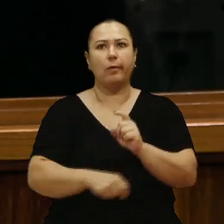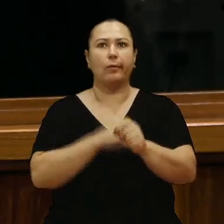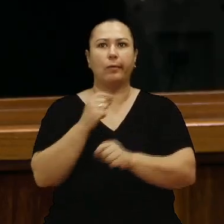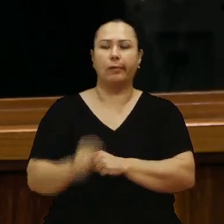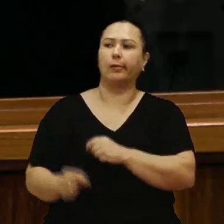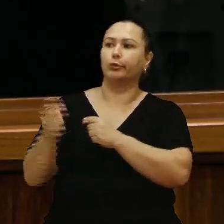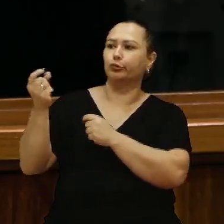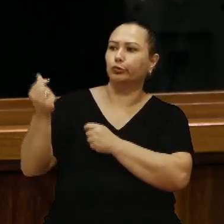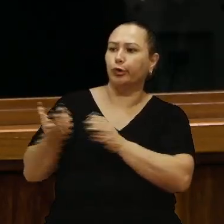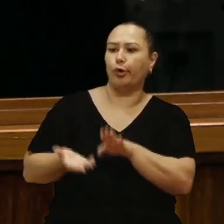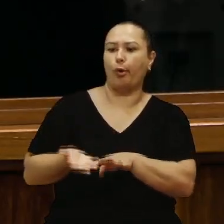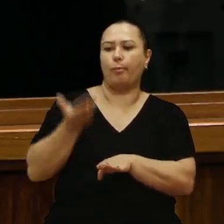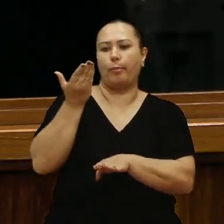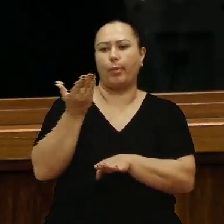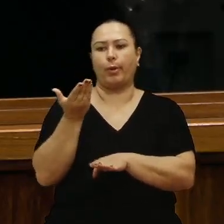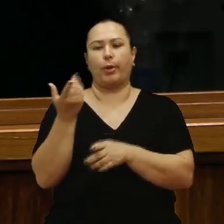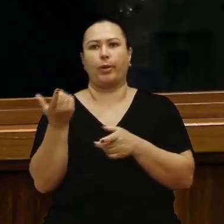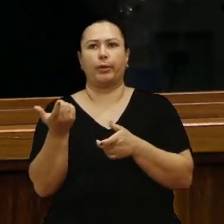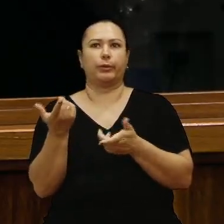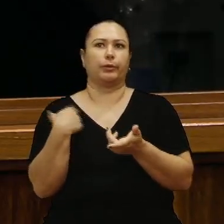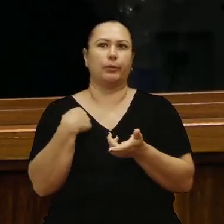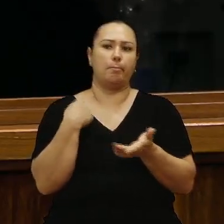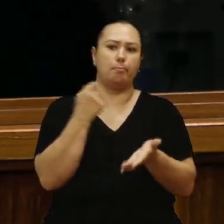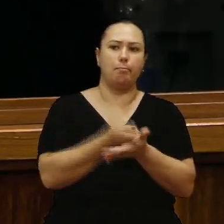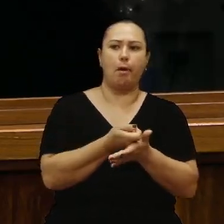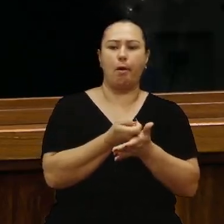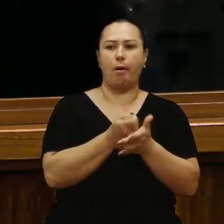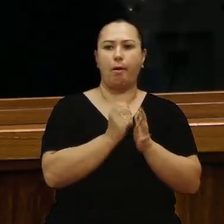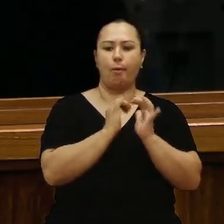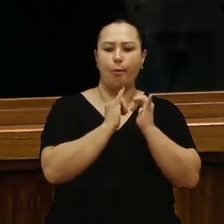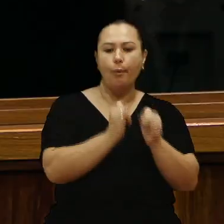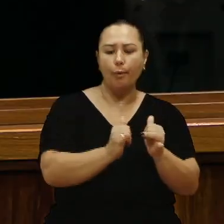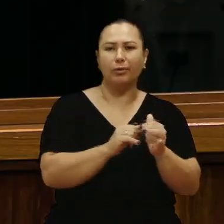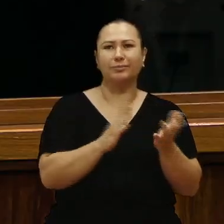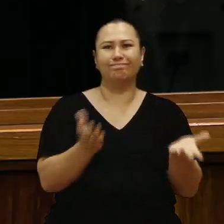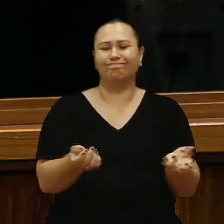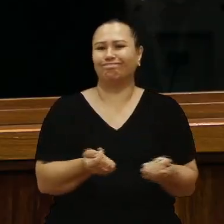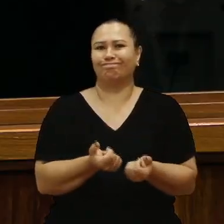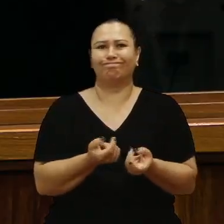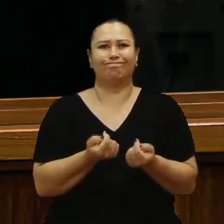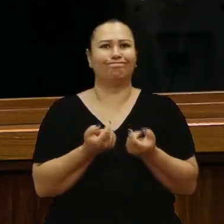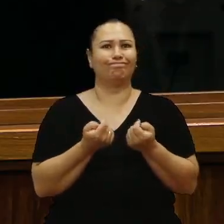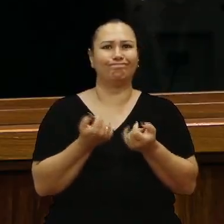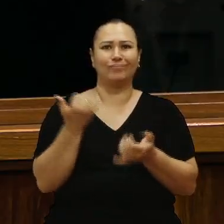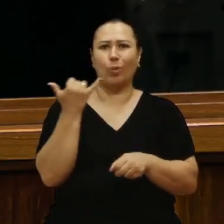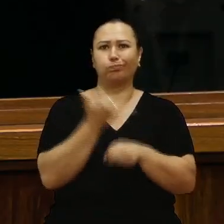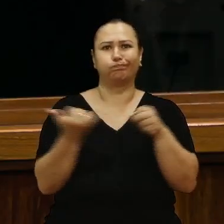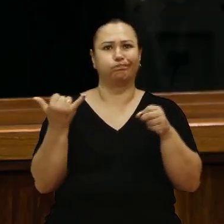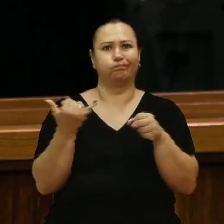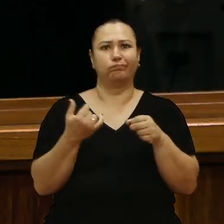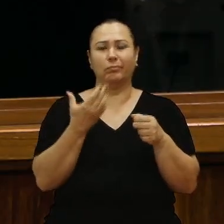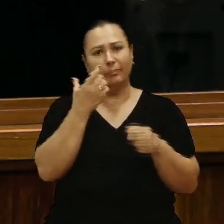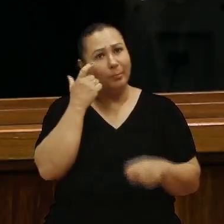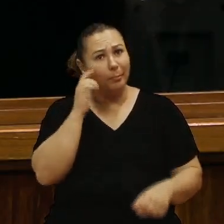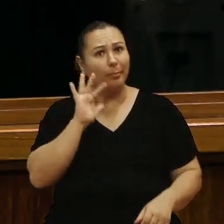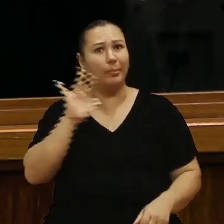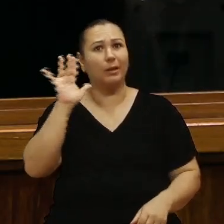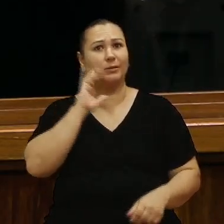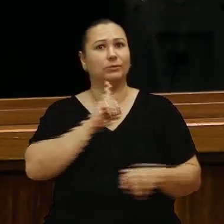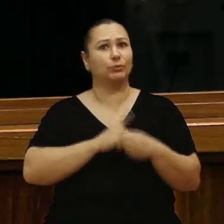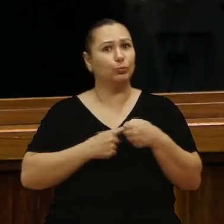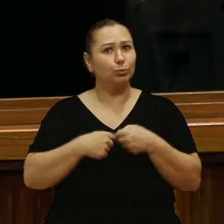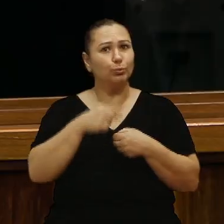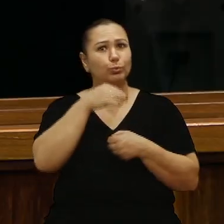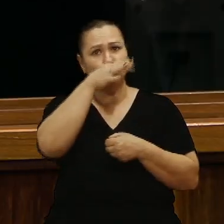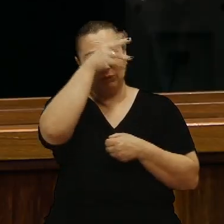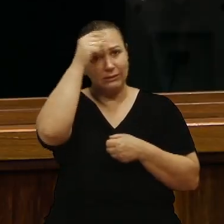Subsídio, aumenta a passagem. É uma coisa muito... Está ultrapassada. Eu não sei, eu acho que o município, acho que